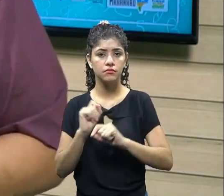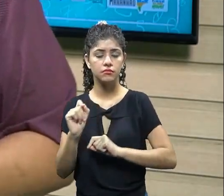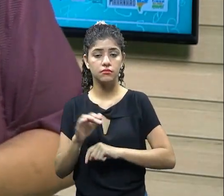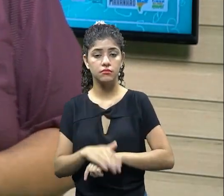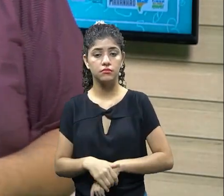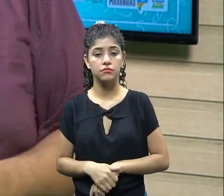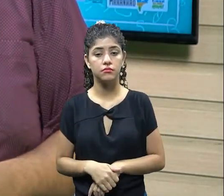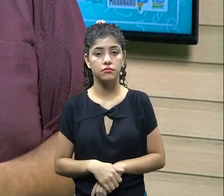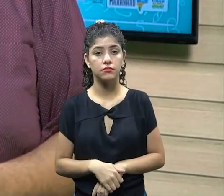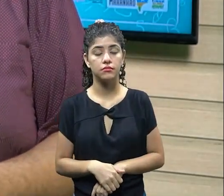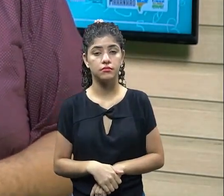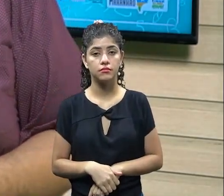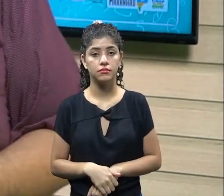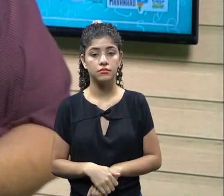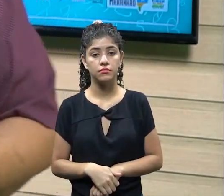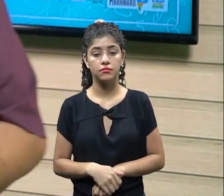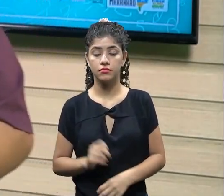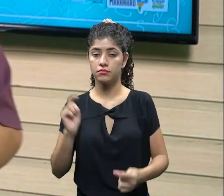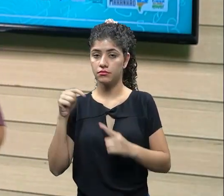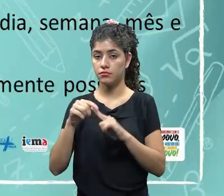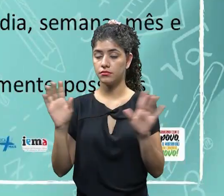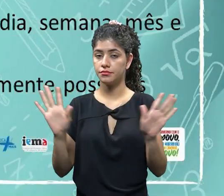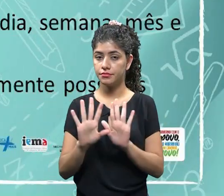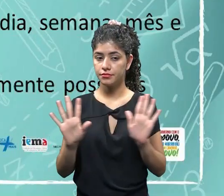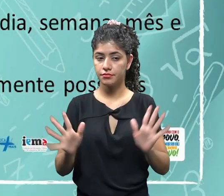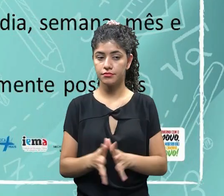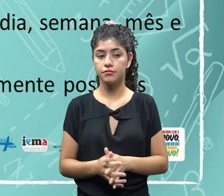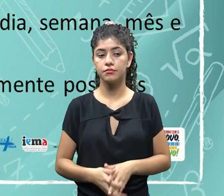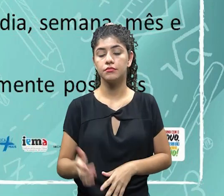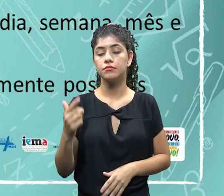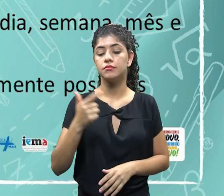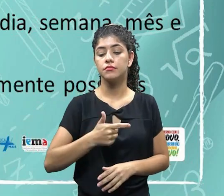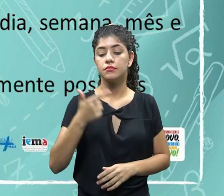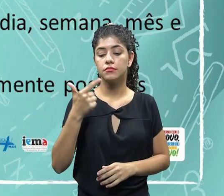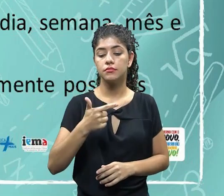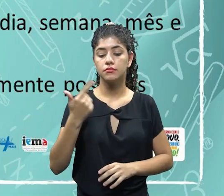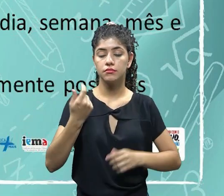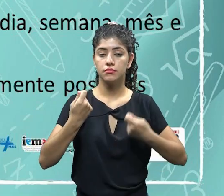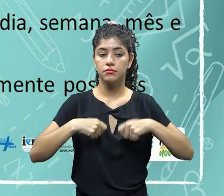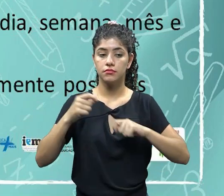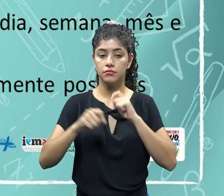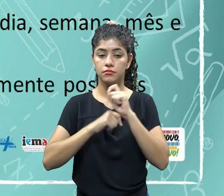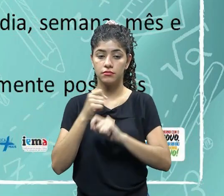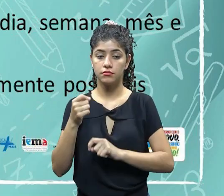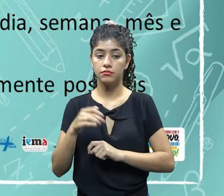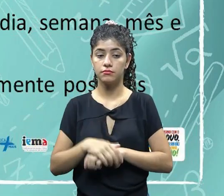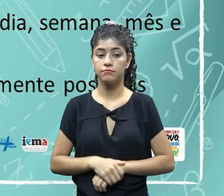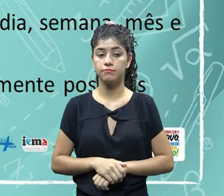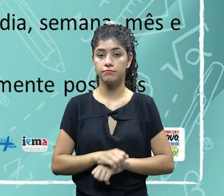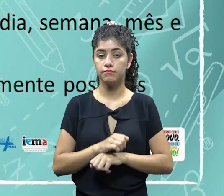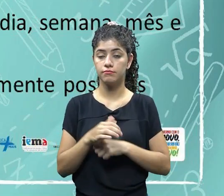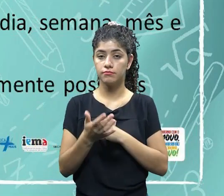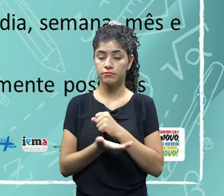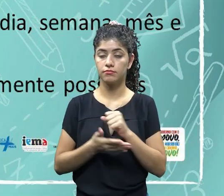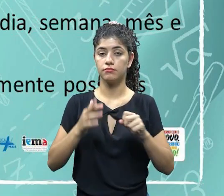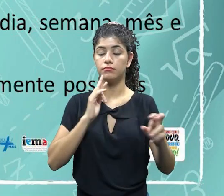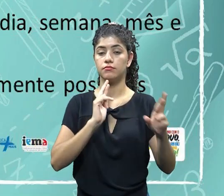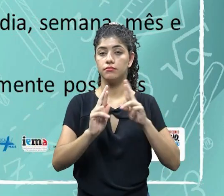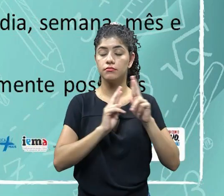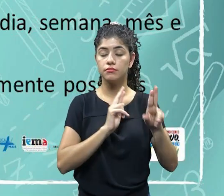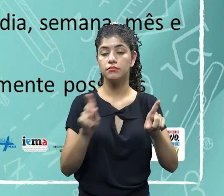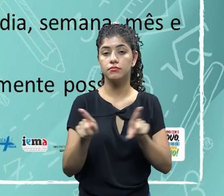forma, um objetivo. Segundo, ela tem que ser consistente, né? Estar